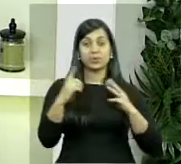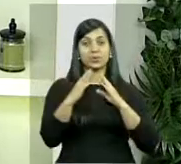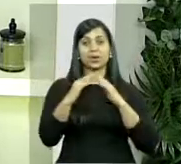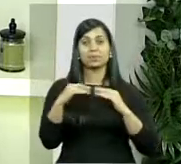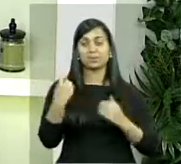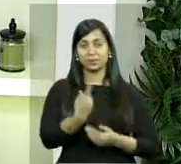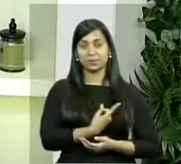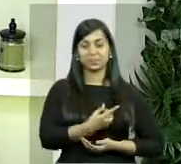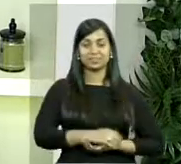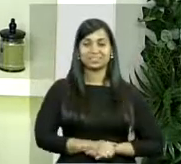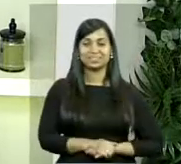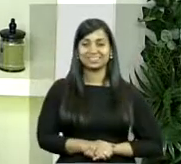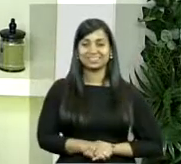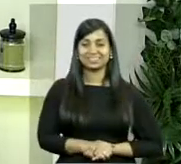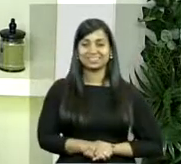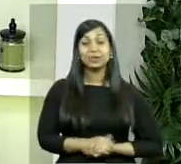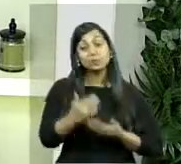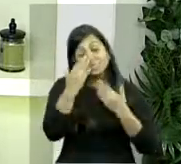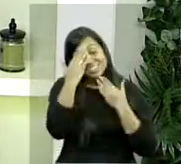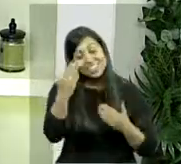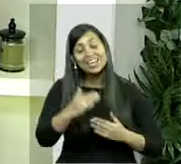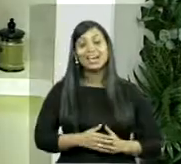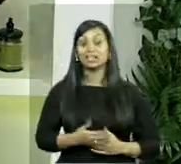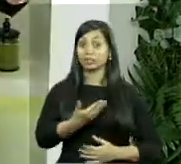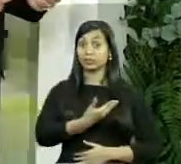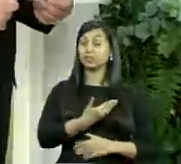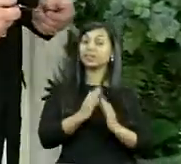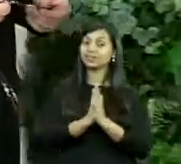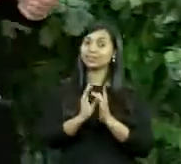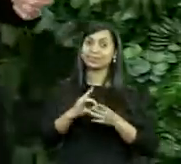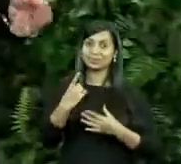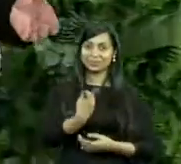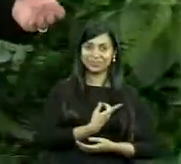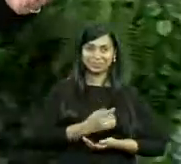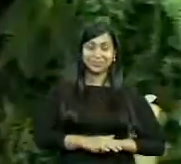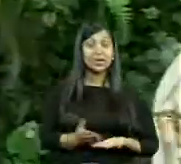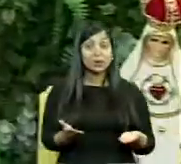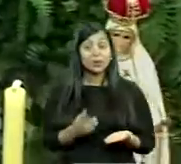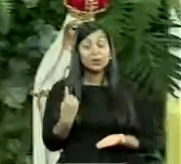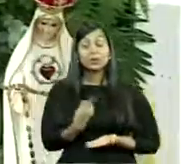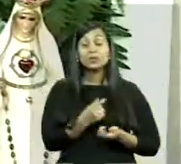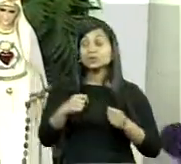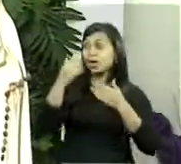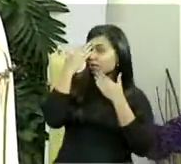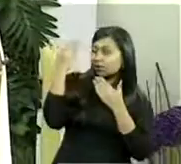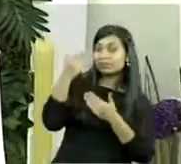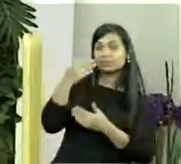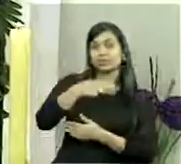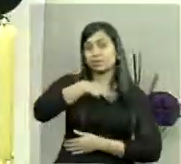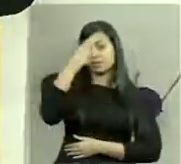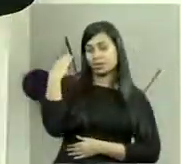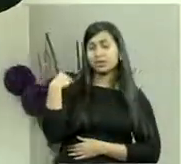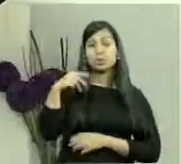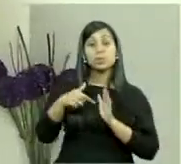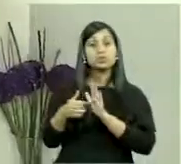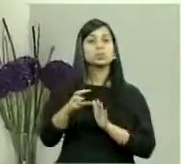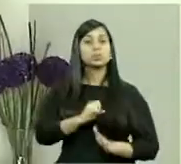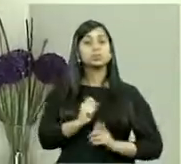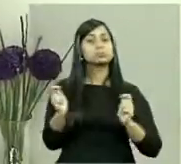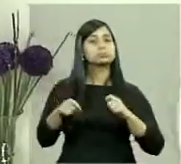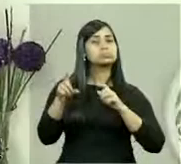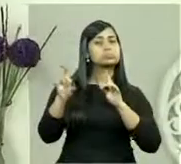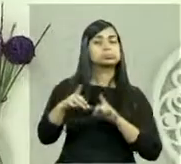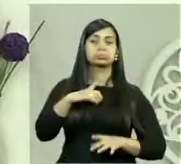Fátima, rogai por nós. Muito obrigado, meu amigo, por rezar com a gente. E agora nós vamos saudar nossa mãe, mostrando o amor que ela